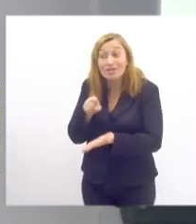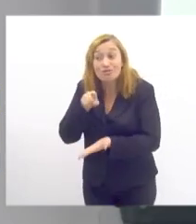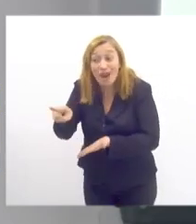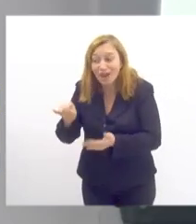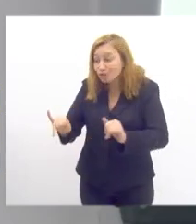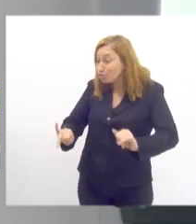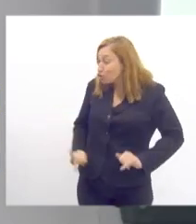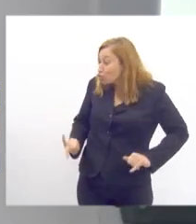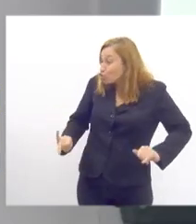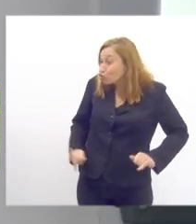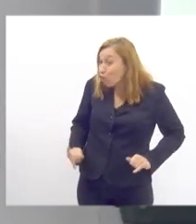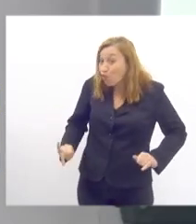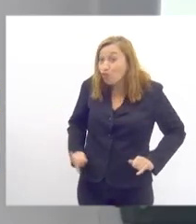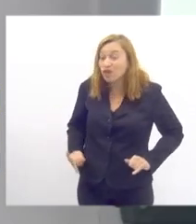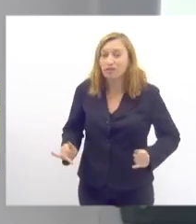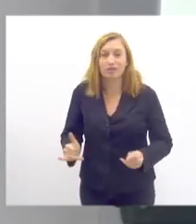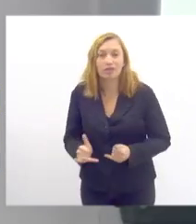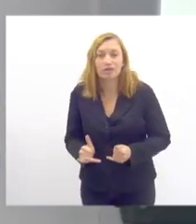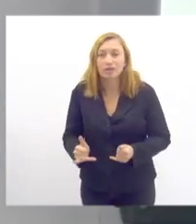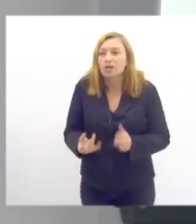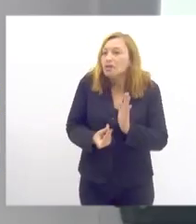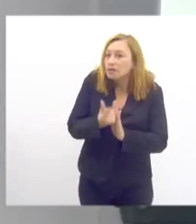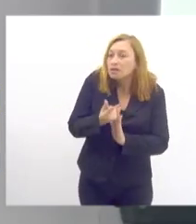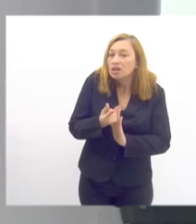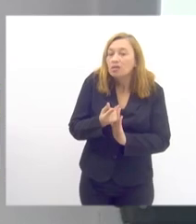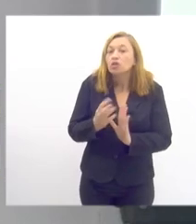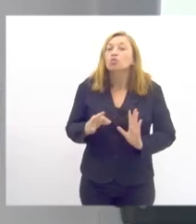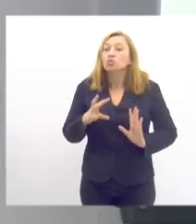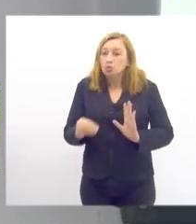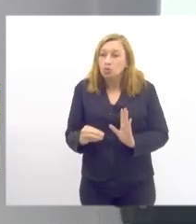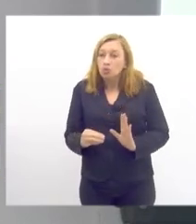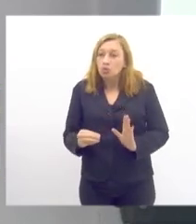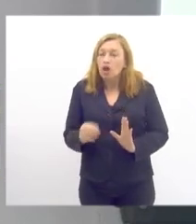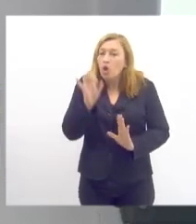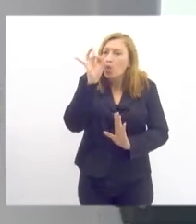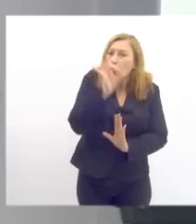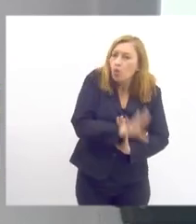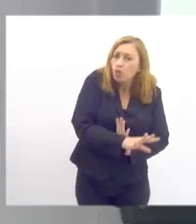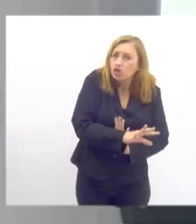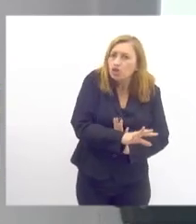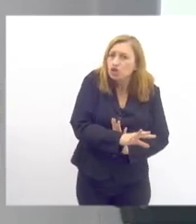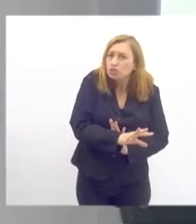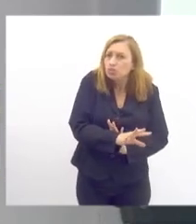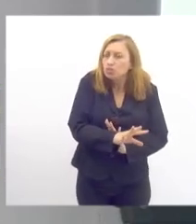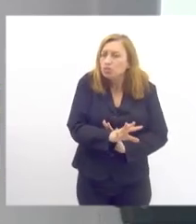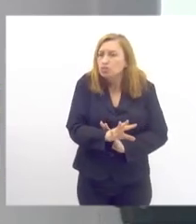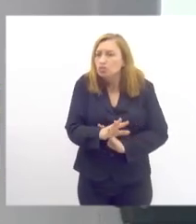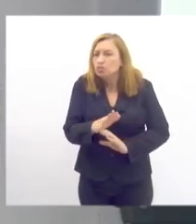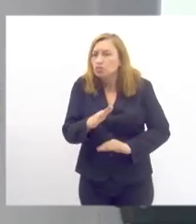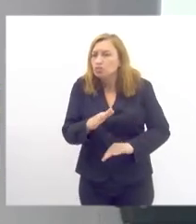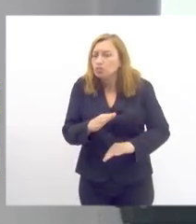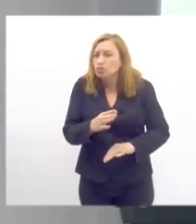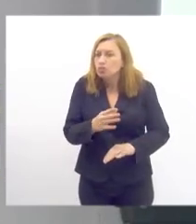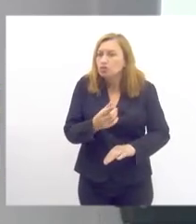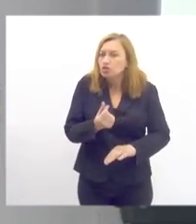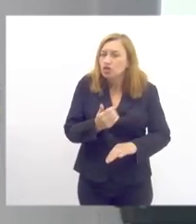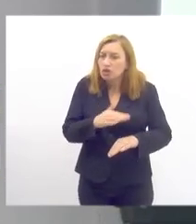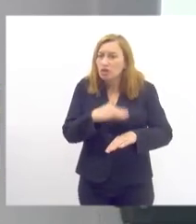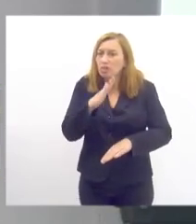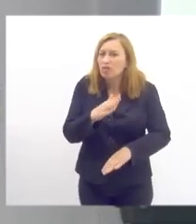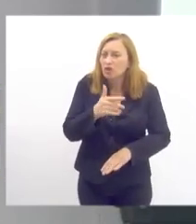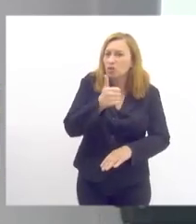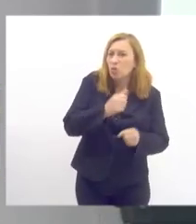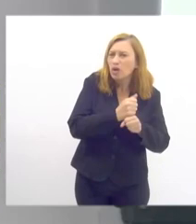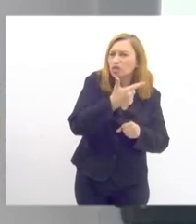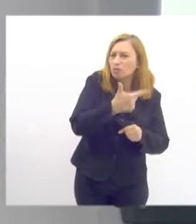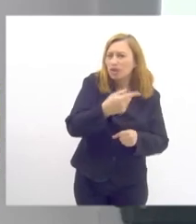sofre com financeiramente com isso. O último aumento que nós tivemos foi em 2014,